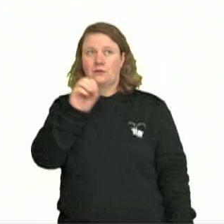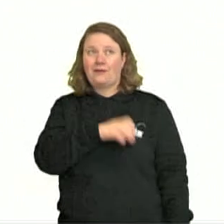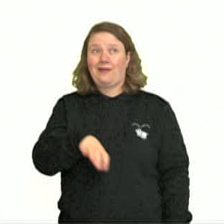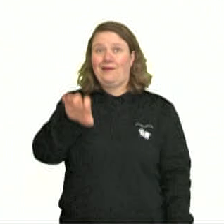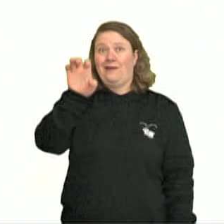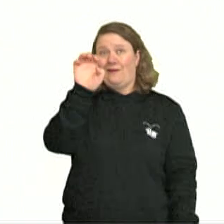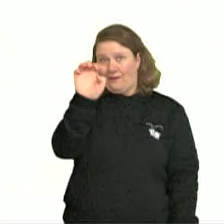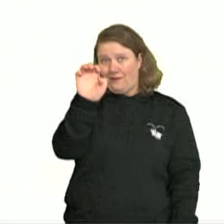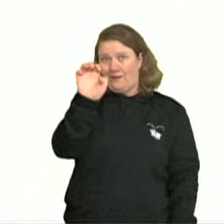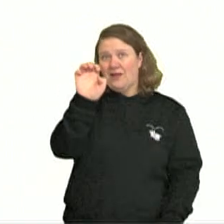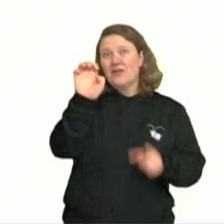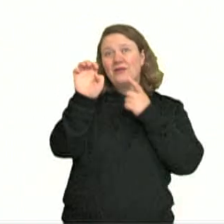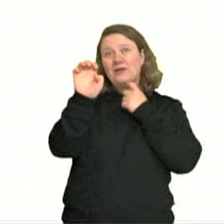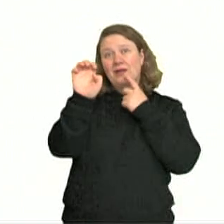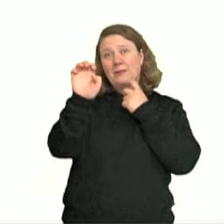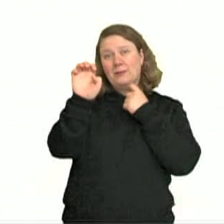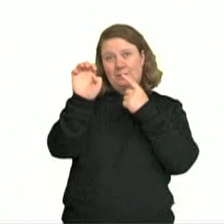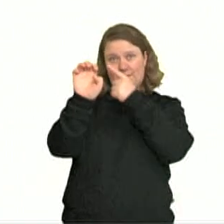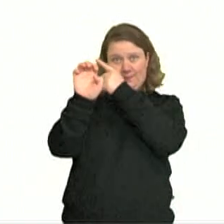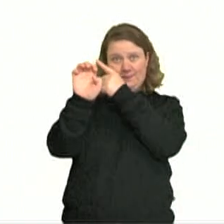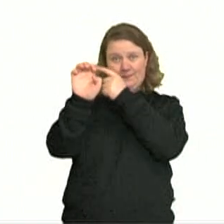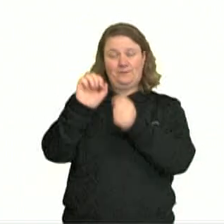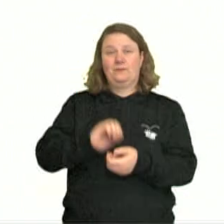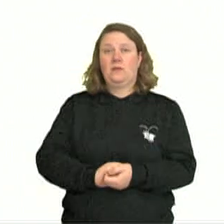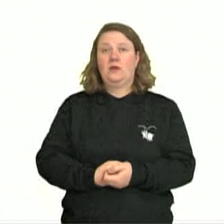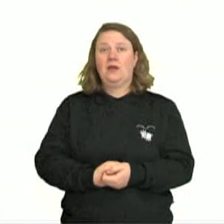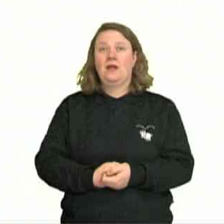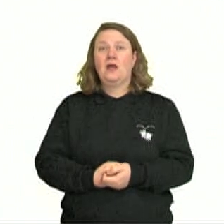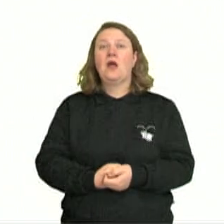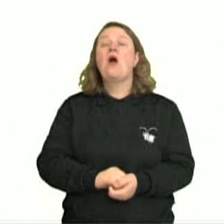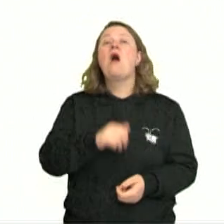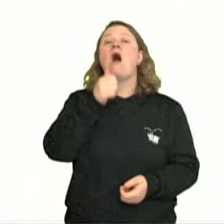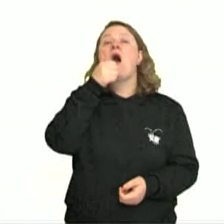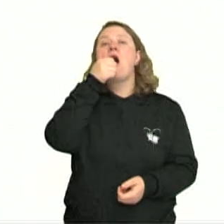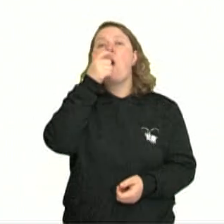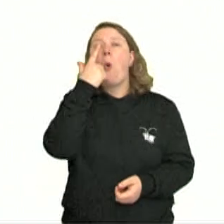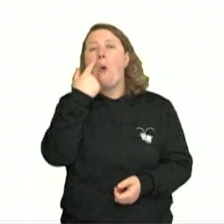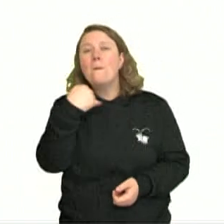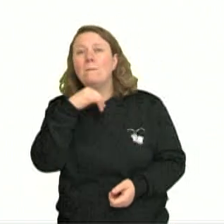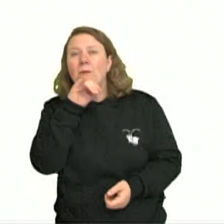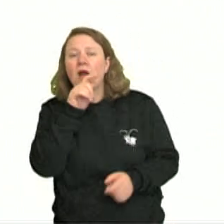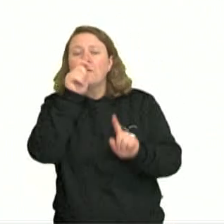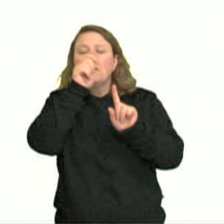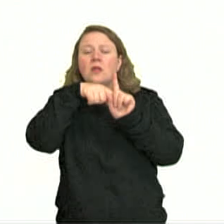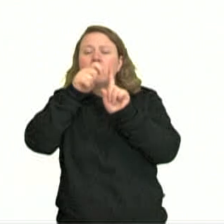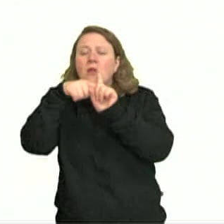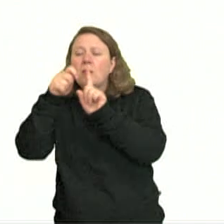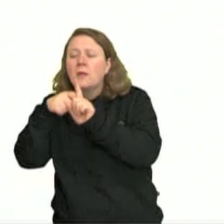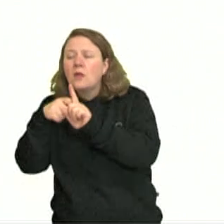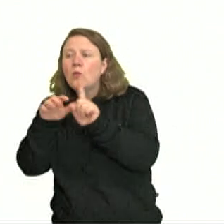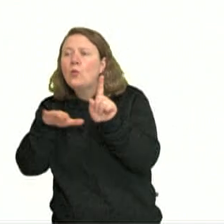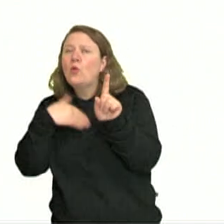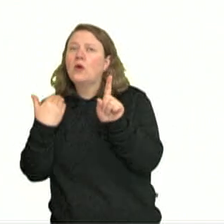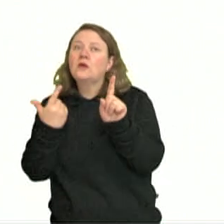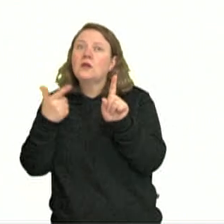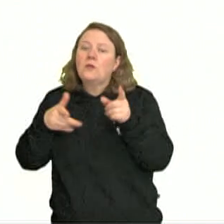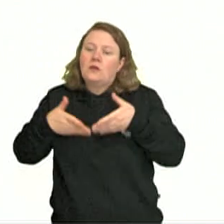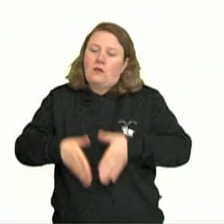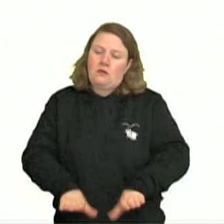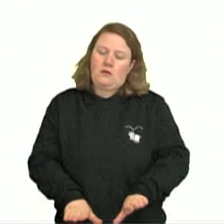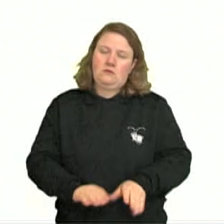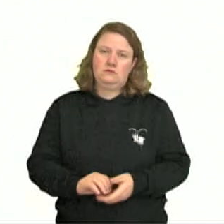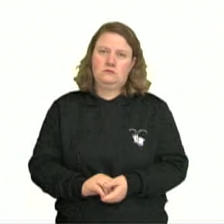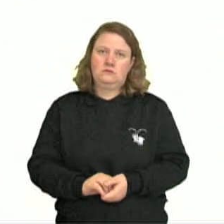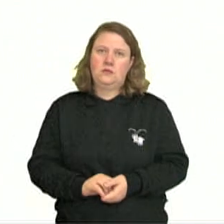adição, ela adiciona uma informação, né? Além de ter perdido o pai meses antes de nascer, a nossa querida Cecília